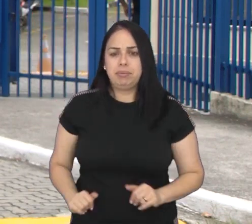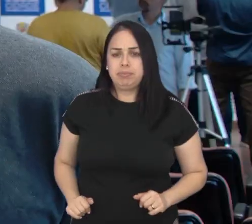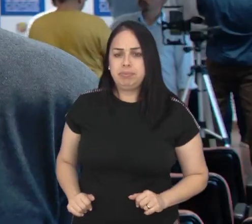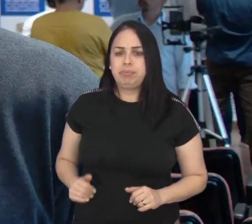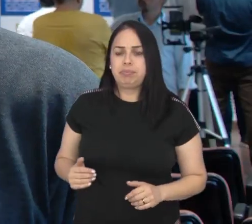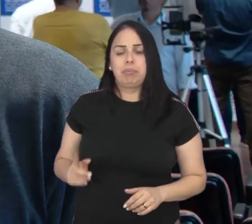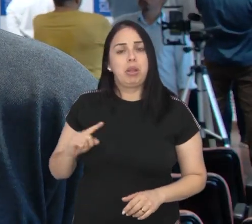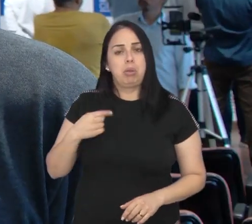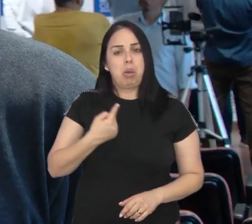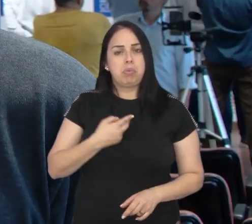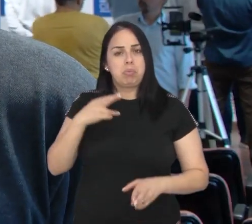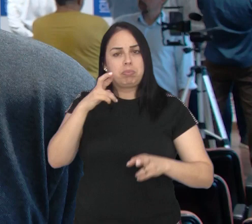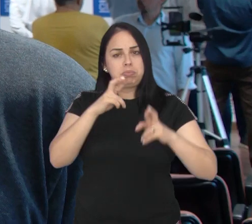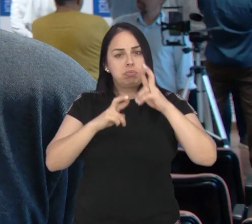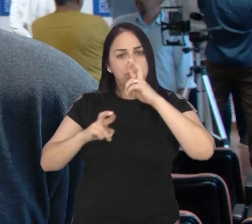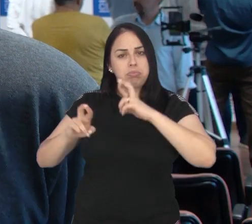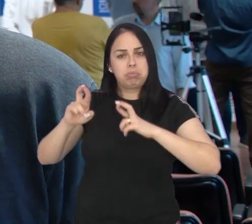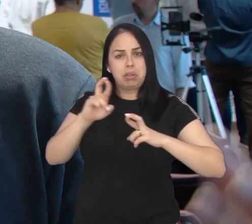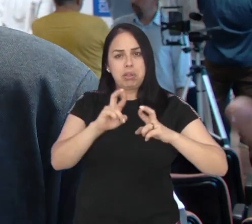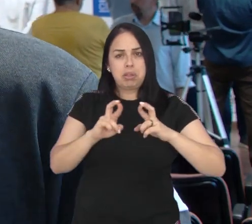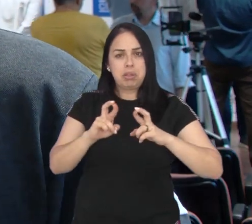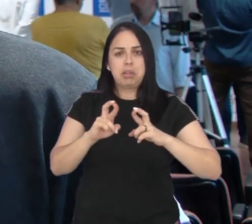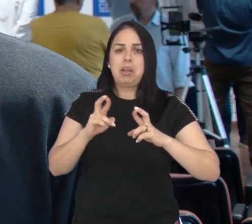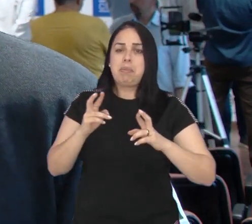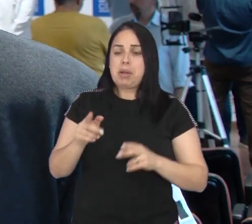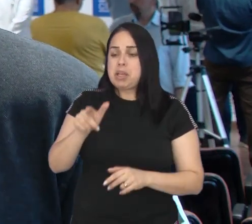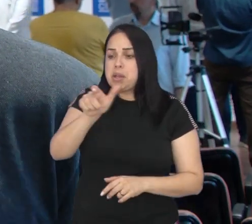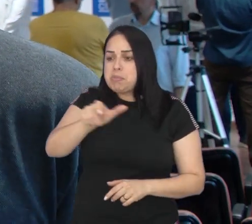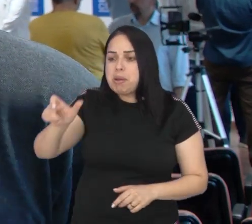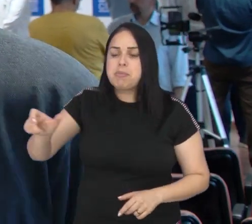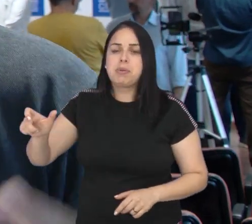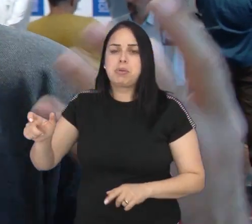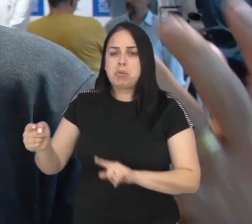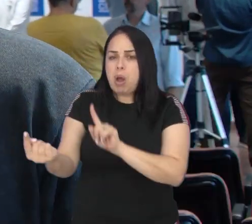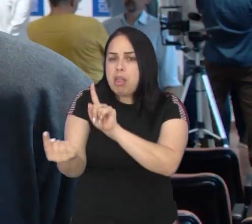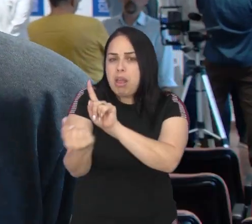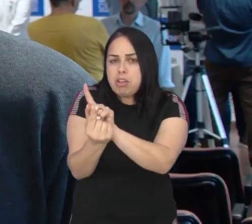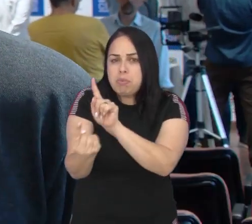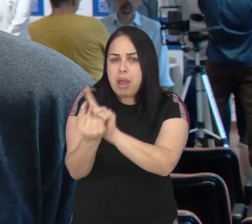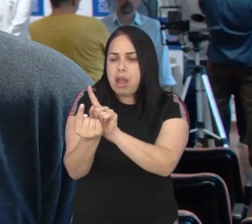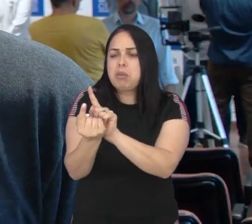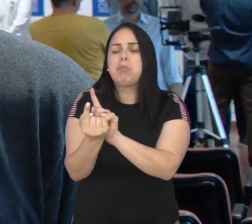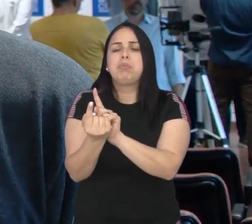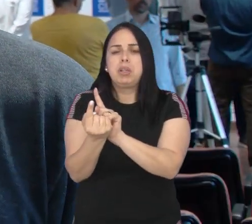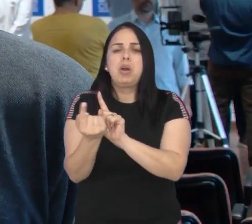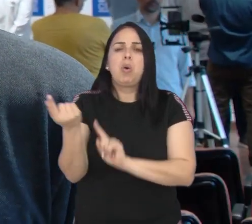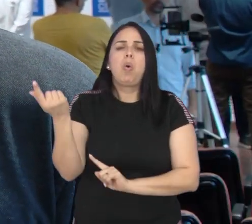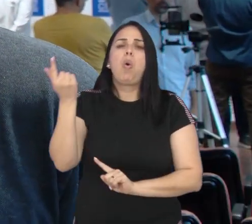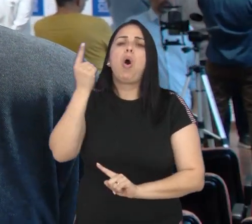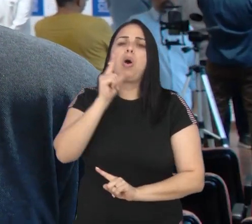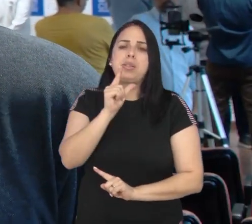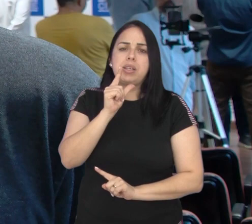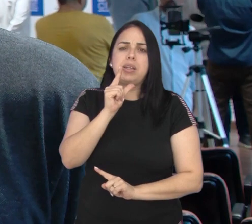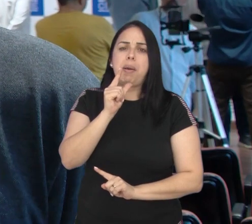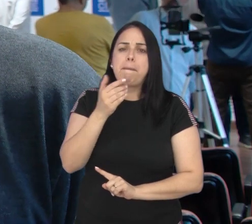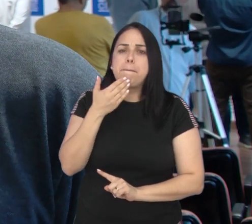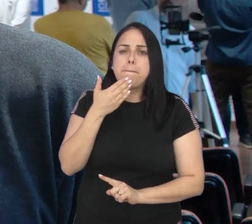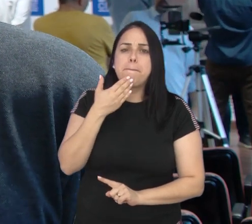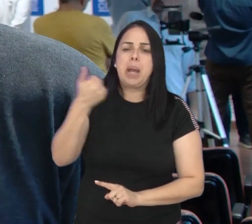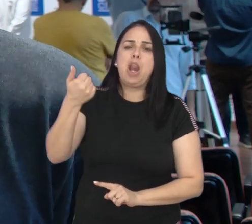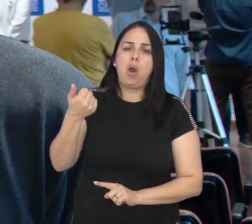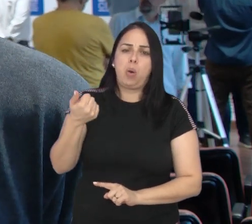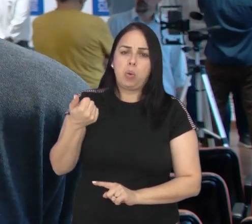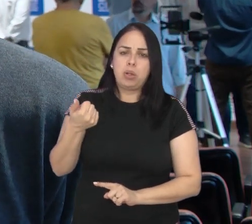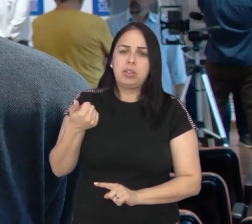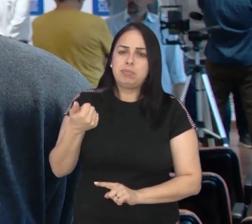interrompidos. Estaremos acompanhando para que quem esteja na ponta recebendo esse atendimento consiga ter